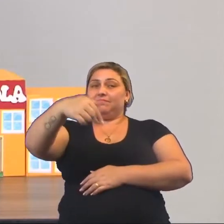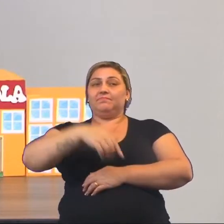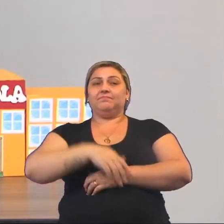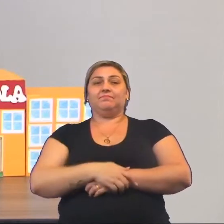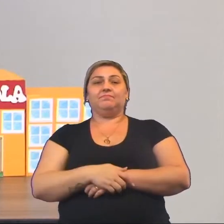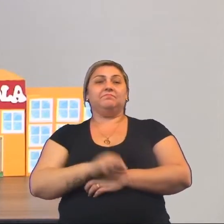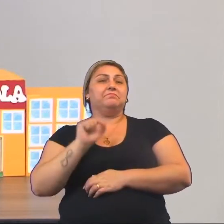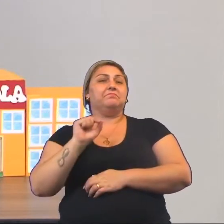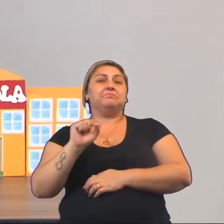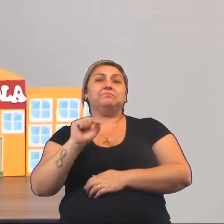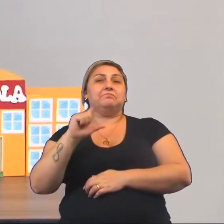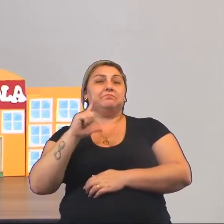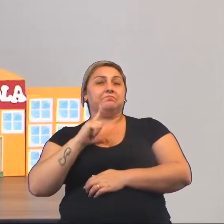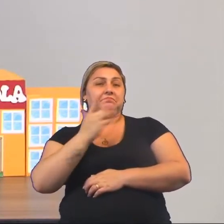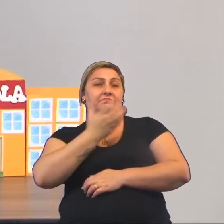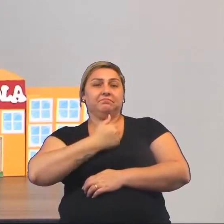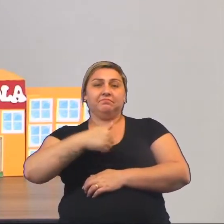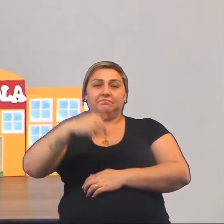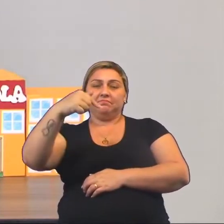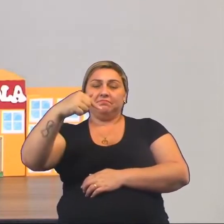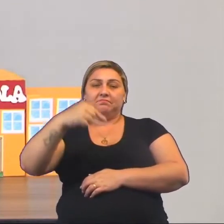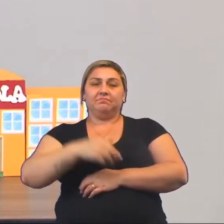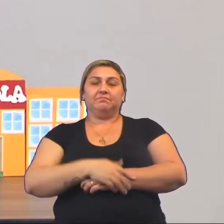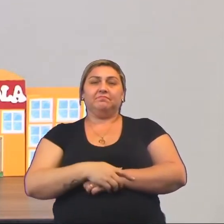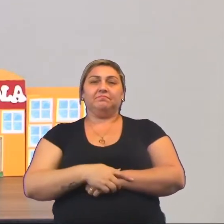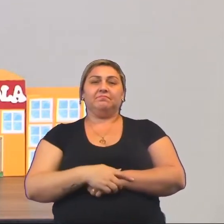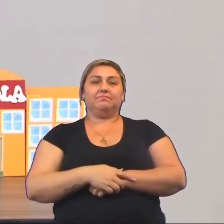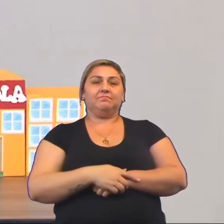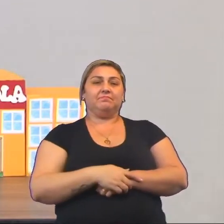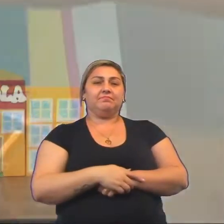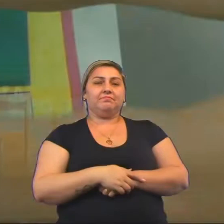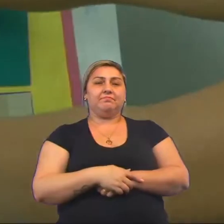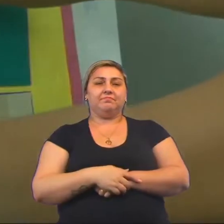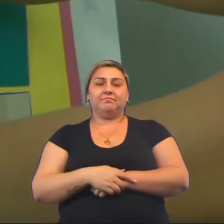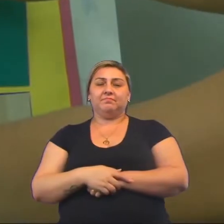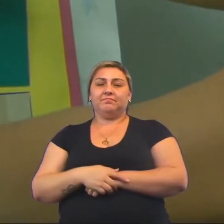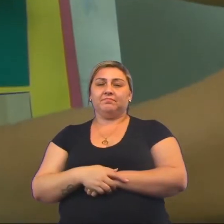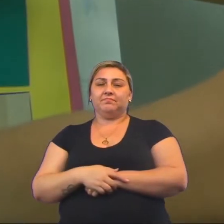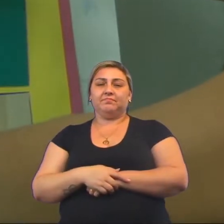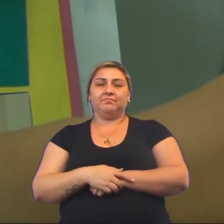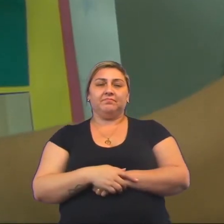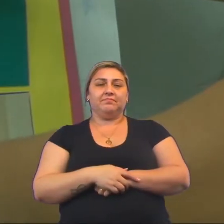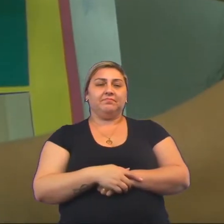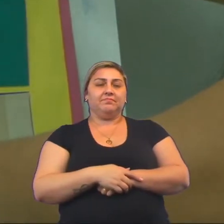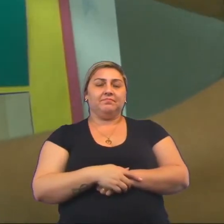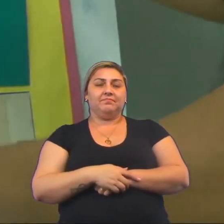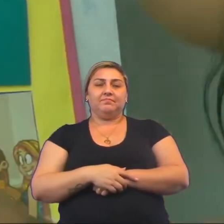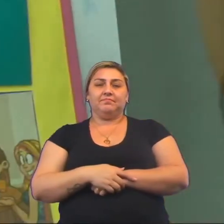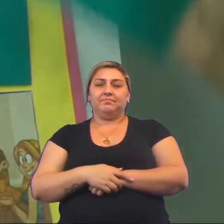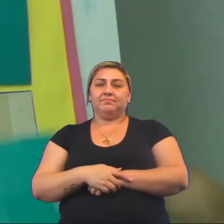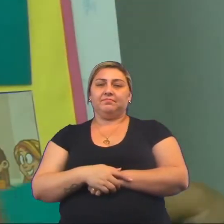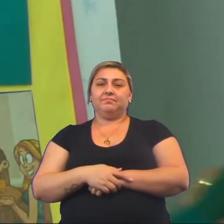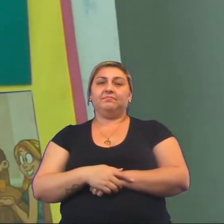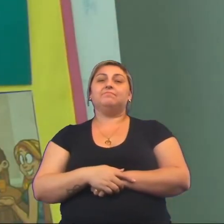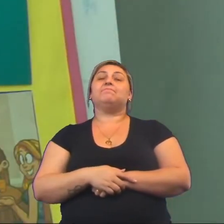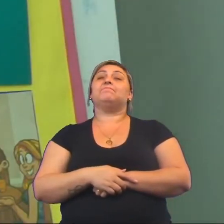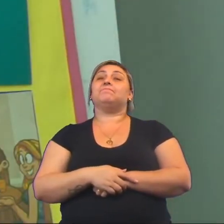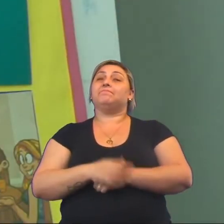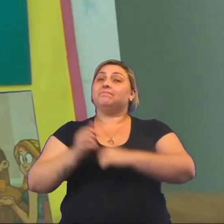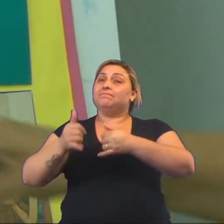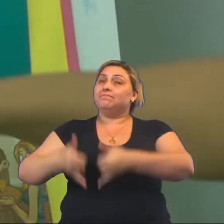7. O que será que tem aqui no número 7? Tchan, tchan, tchan, tchan. Tchan, tchan, tchan, tchan.